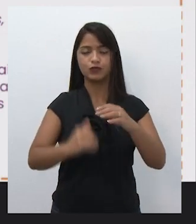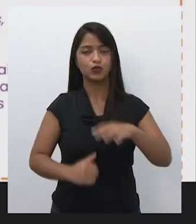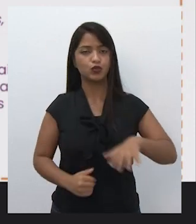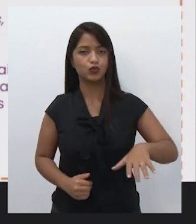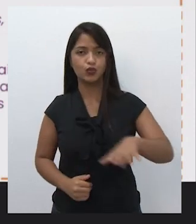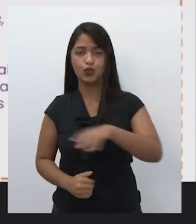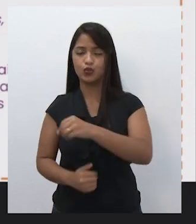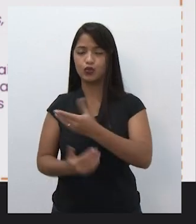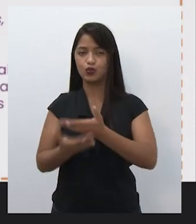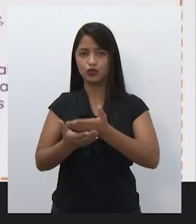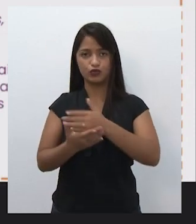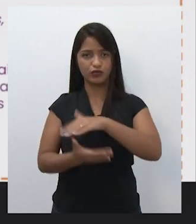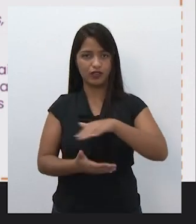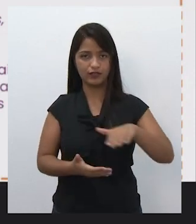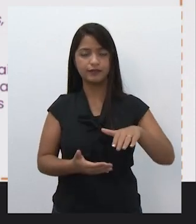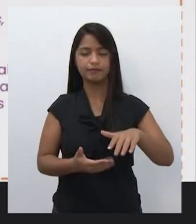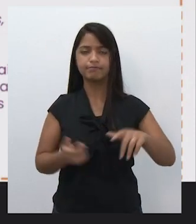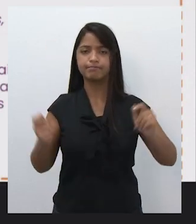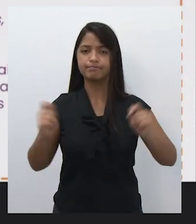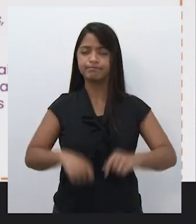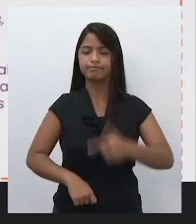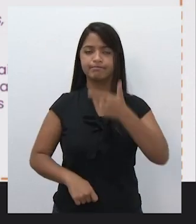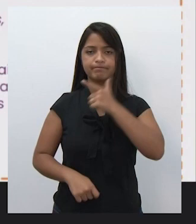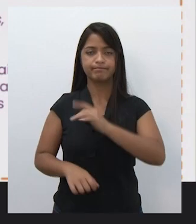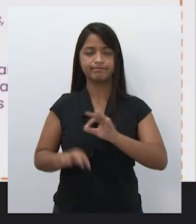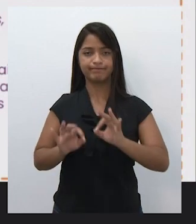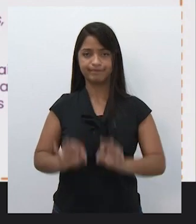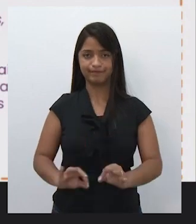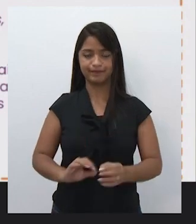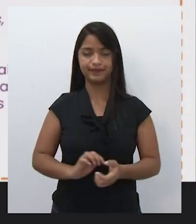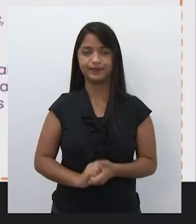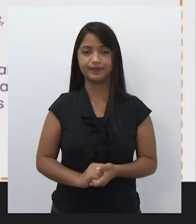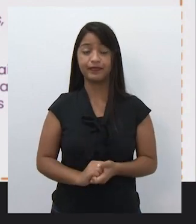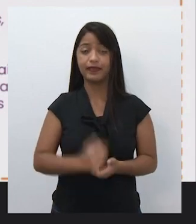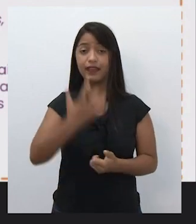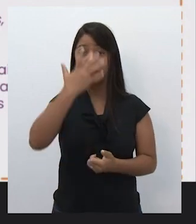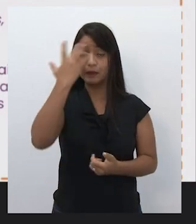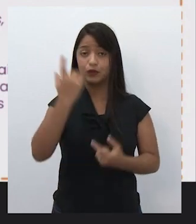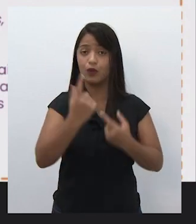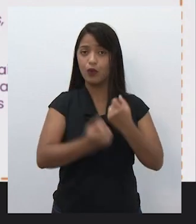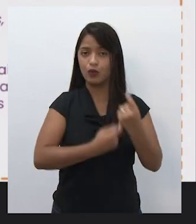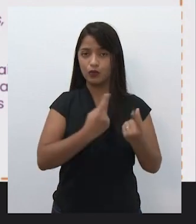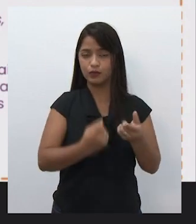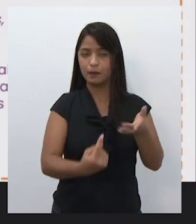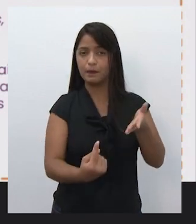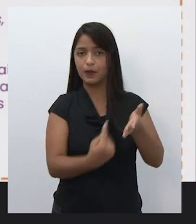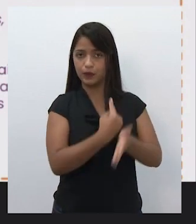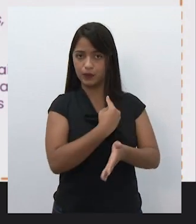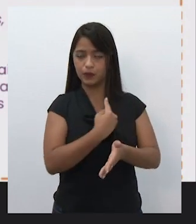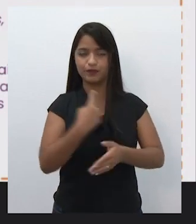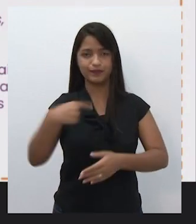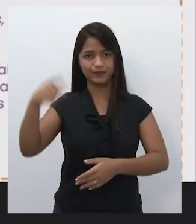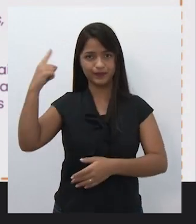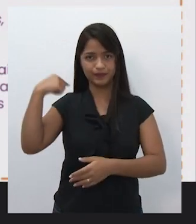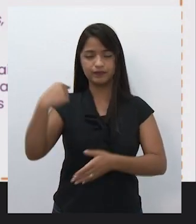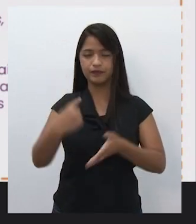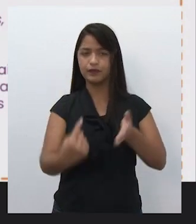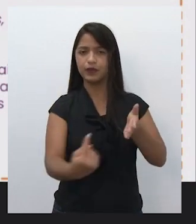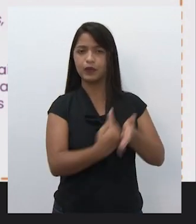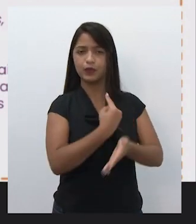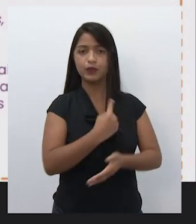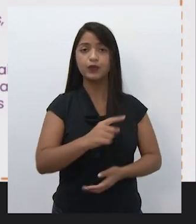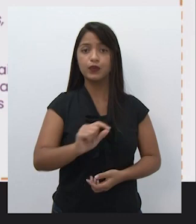os estudantes sejam garantidos. Algumas pessoas perguntaram assim, na outra web, ficou lá a pergunta,